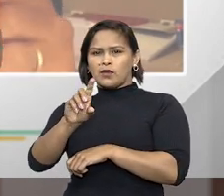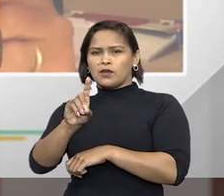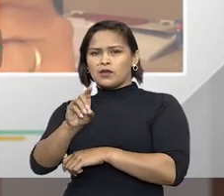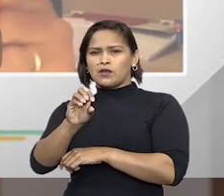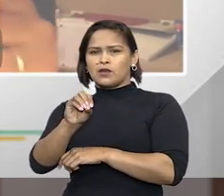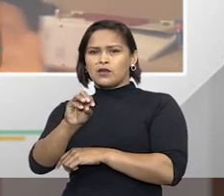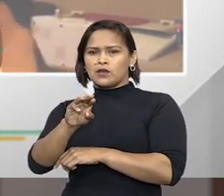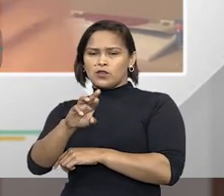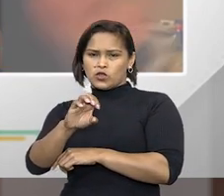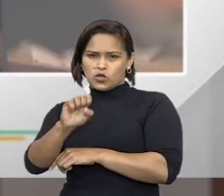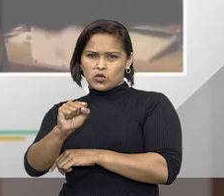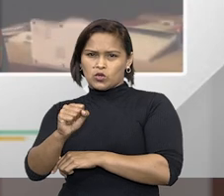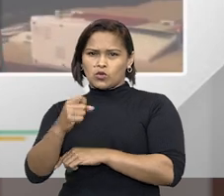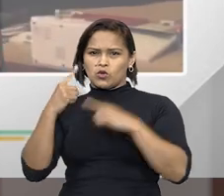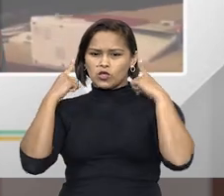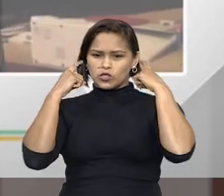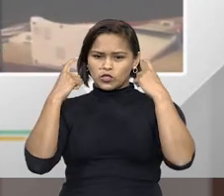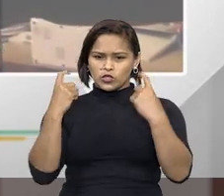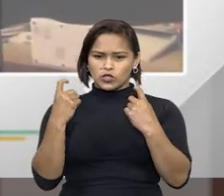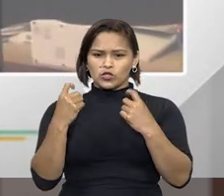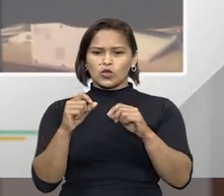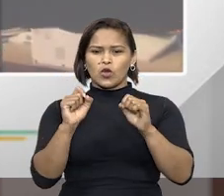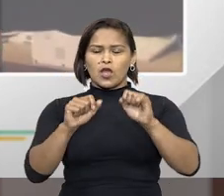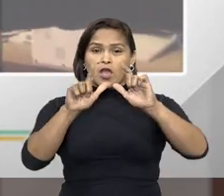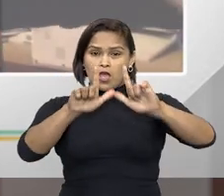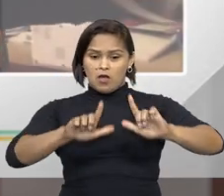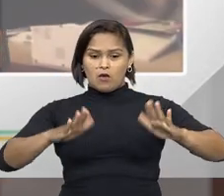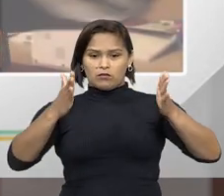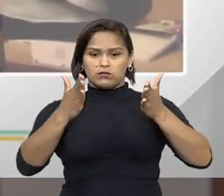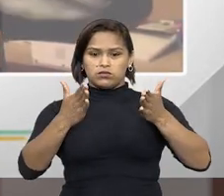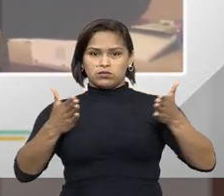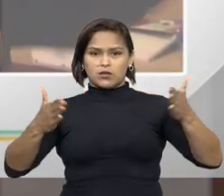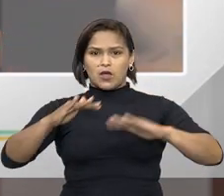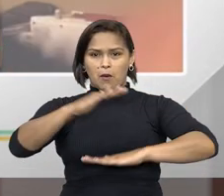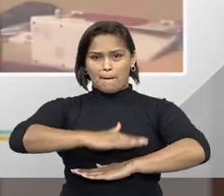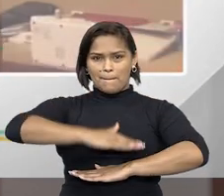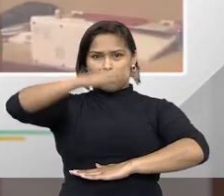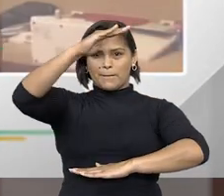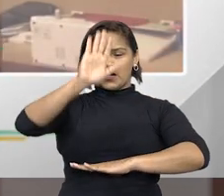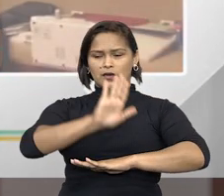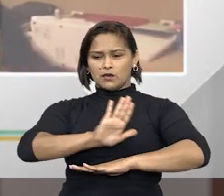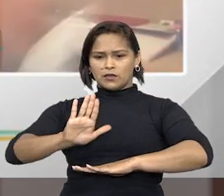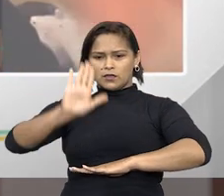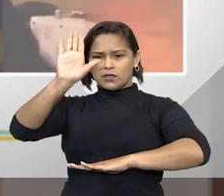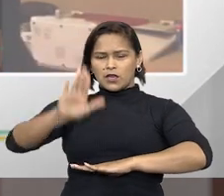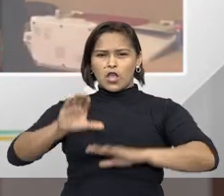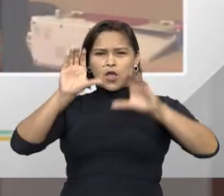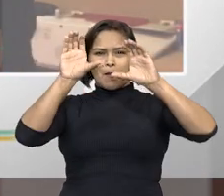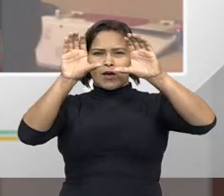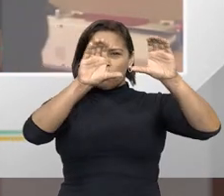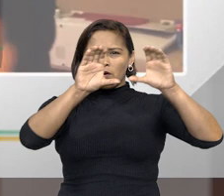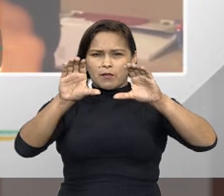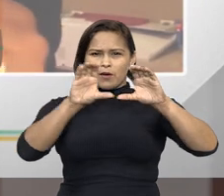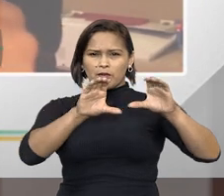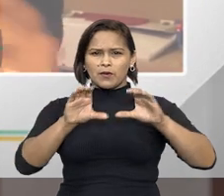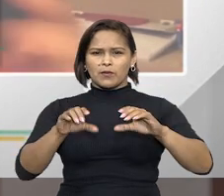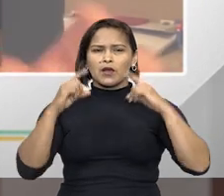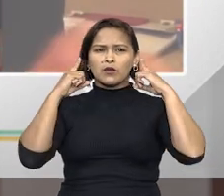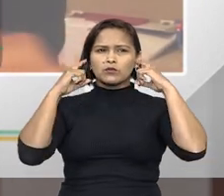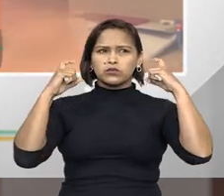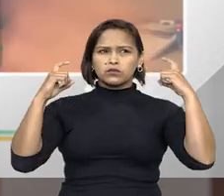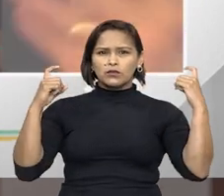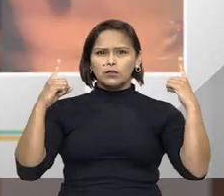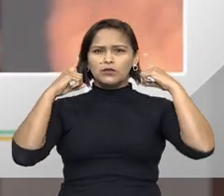Né? Paredão de som é porque é o tamanho de uma parede, uma coleção, um pacote de alto-falante,